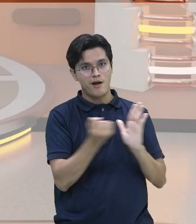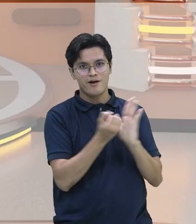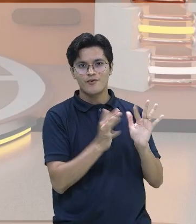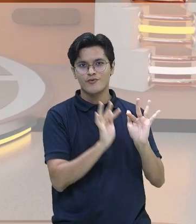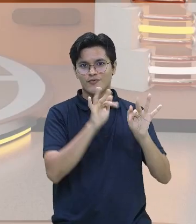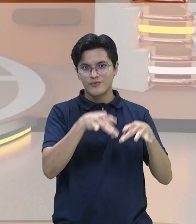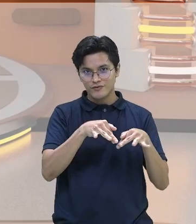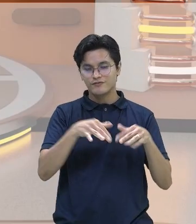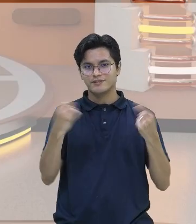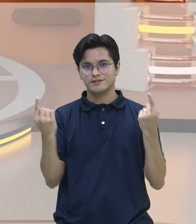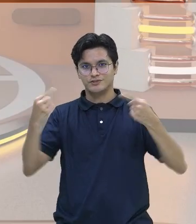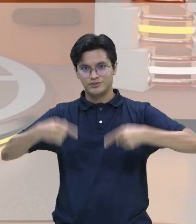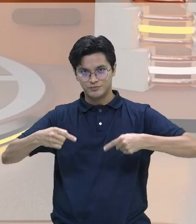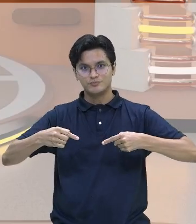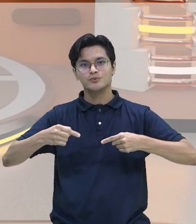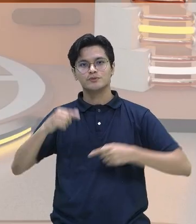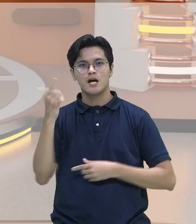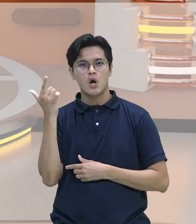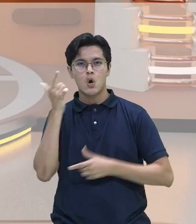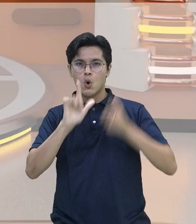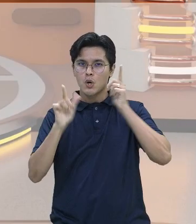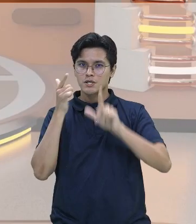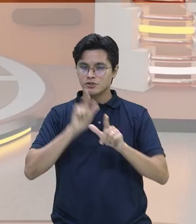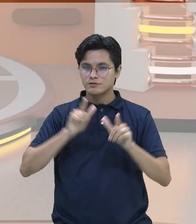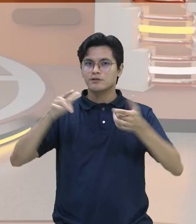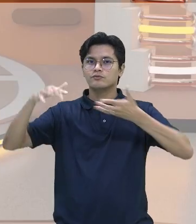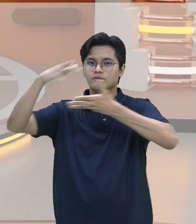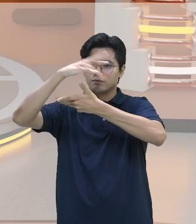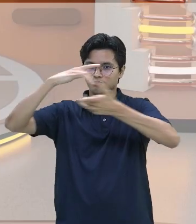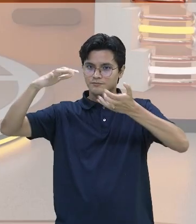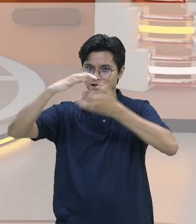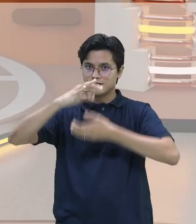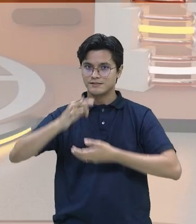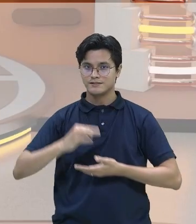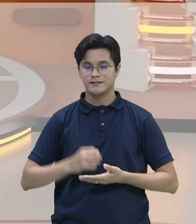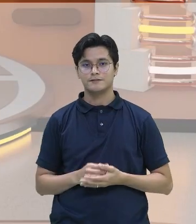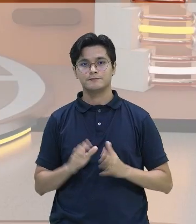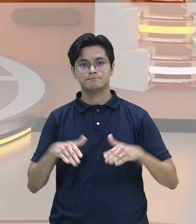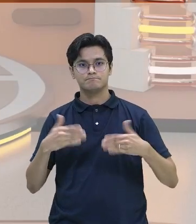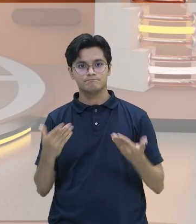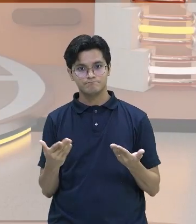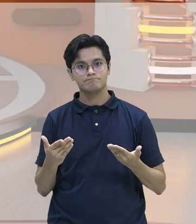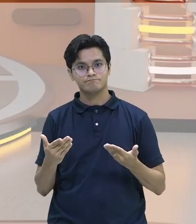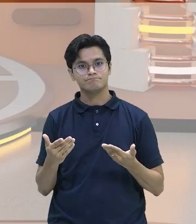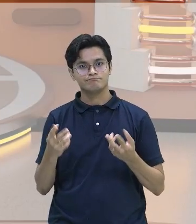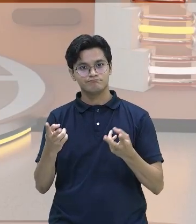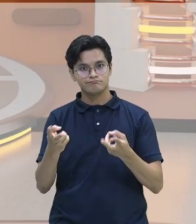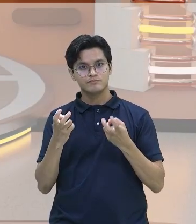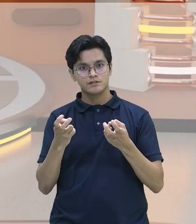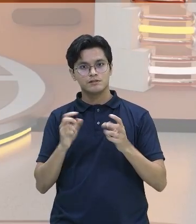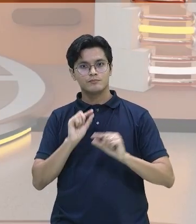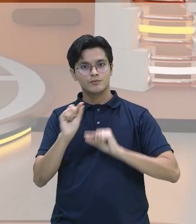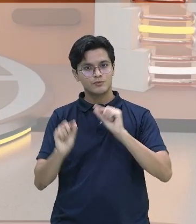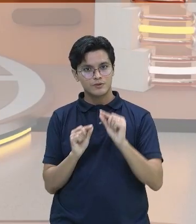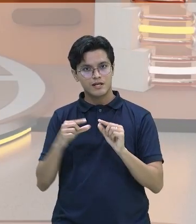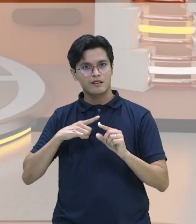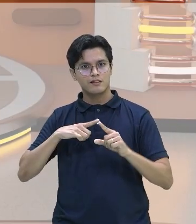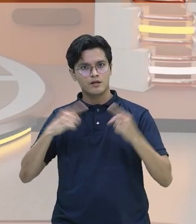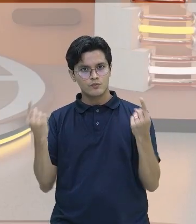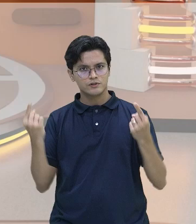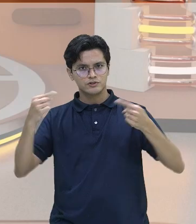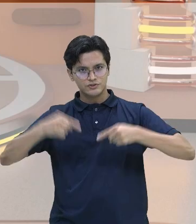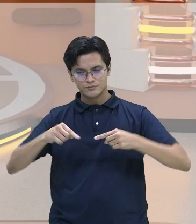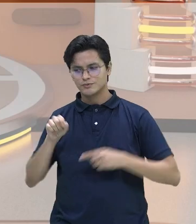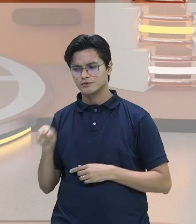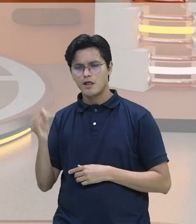espacial, certo? E a gente vê que essas superpotências ficavam constantemente nesse impasse, tentando ali ser uma